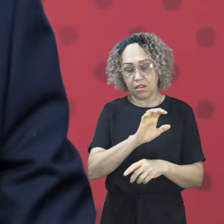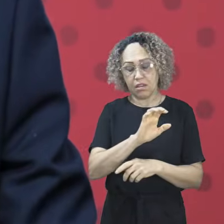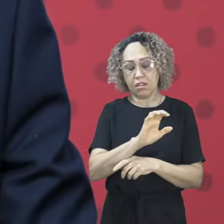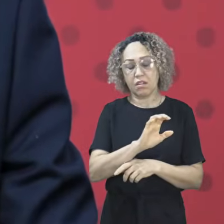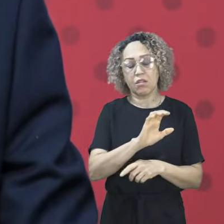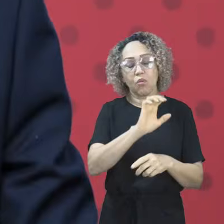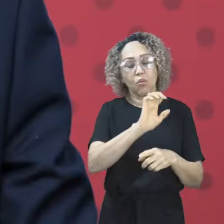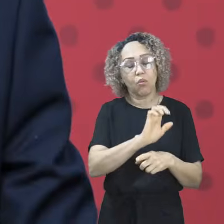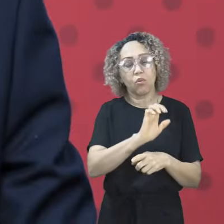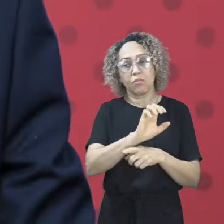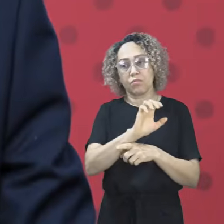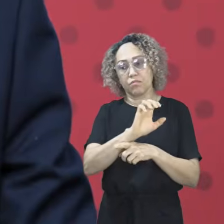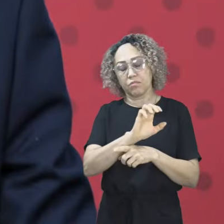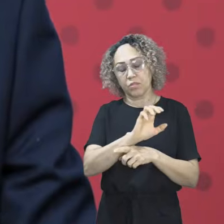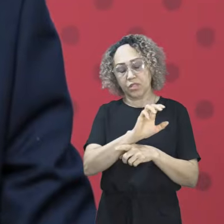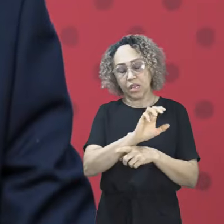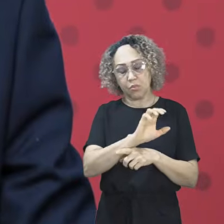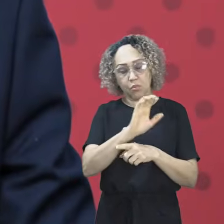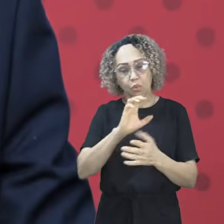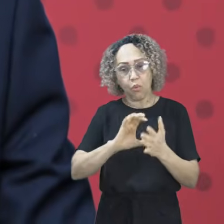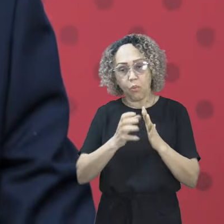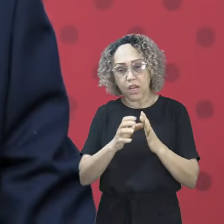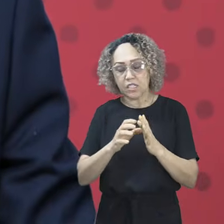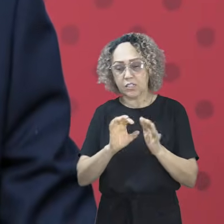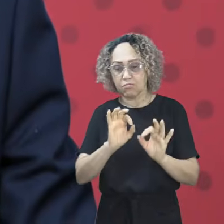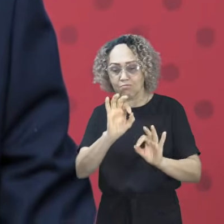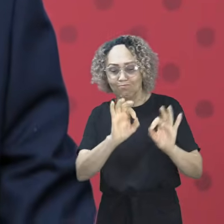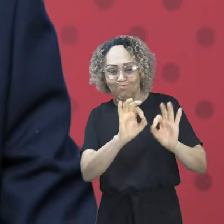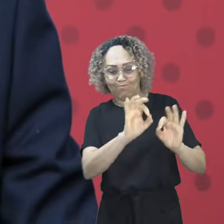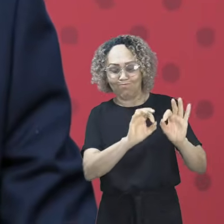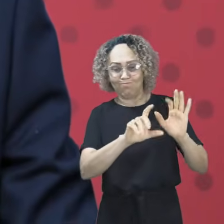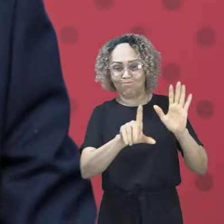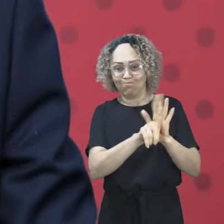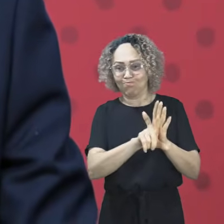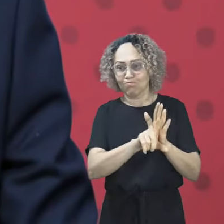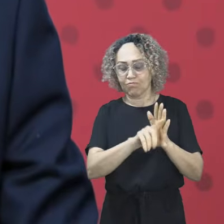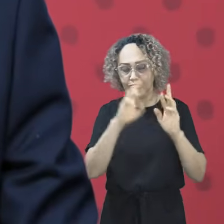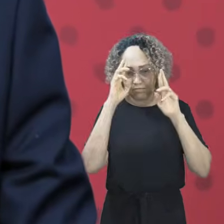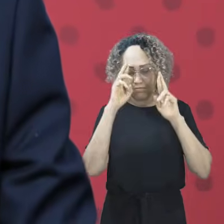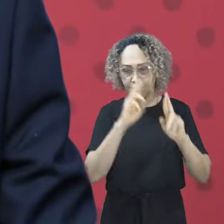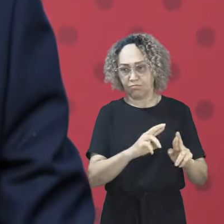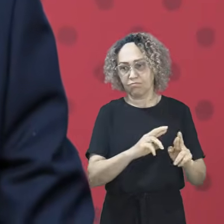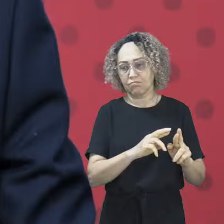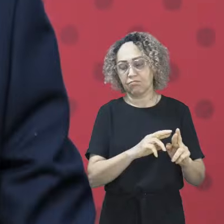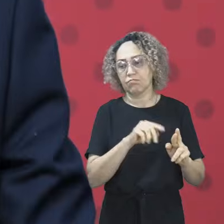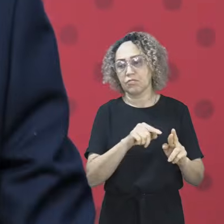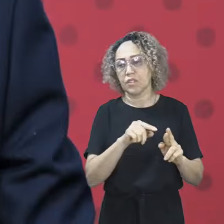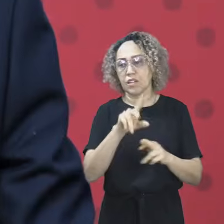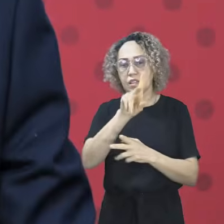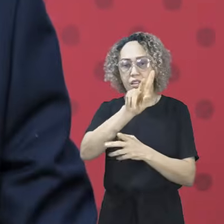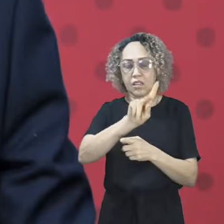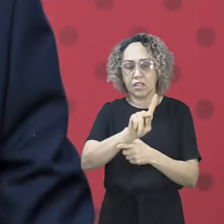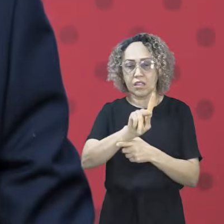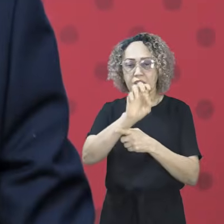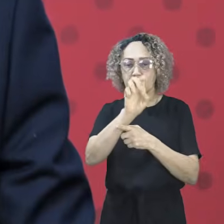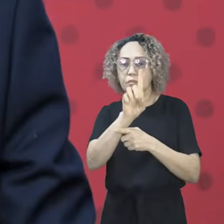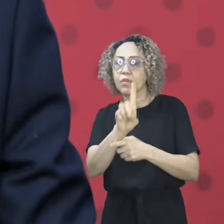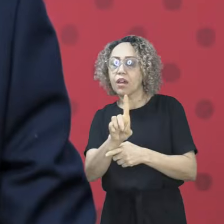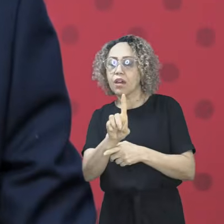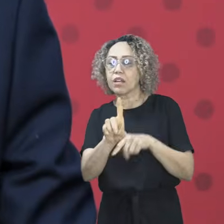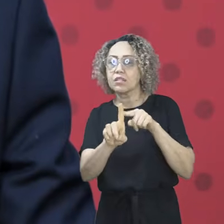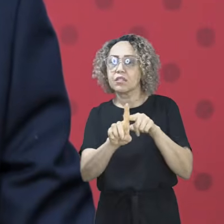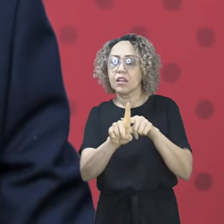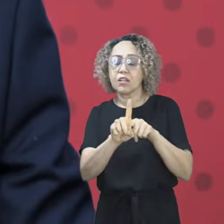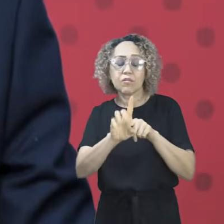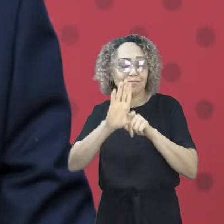legalizado, cumprindo todas as exigências da lei. Bom, esse PED, ele foi o maior PED